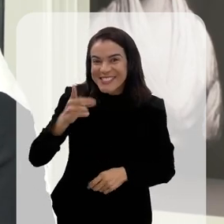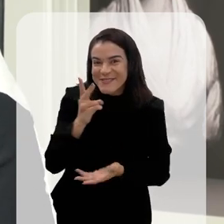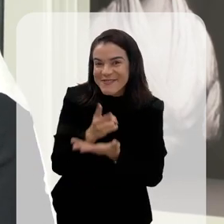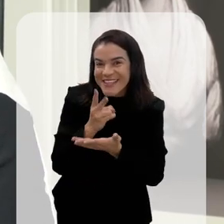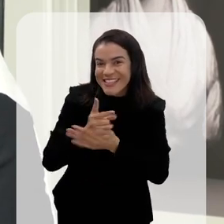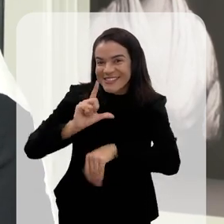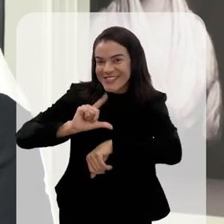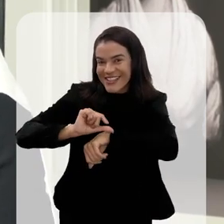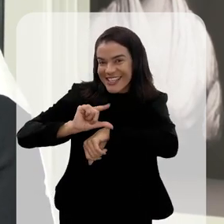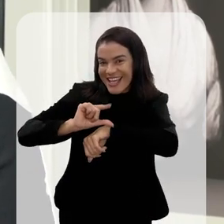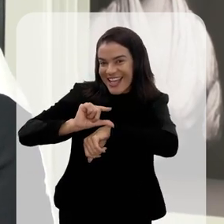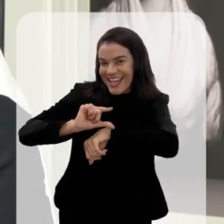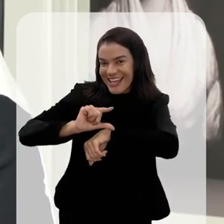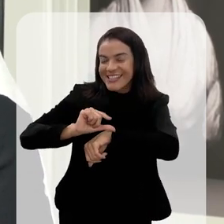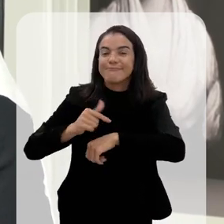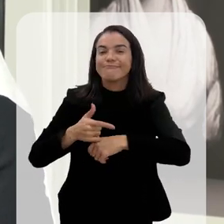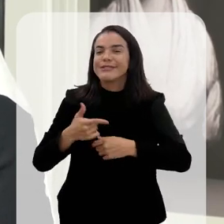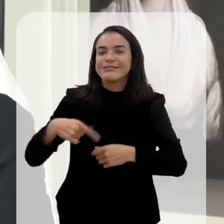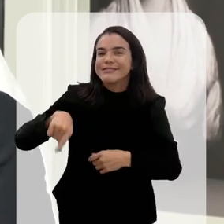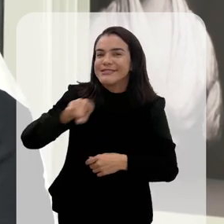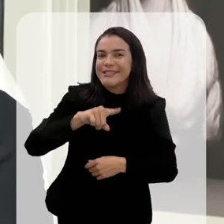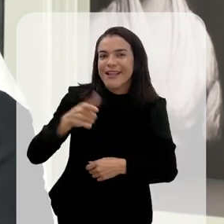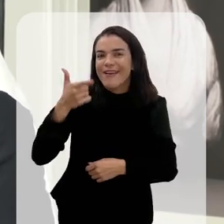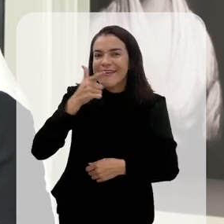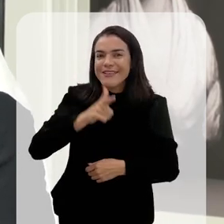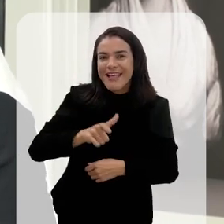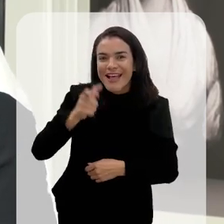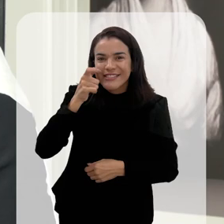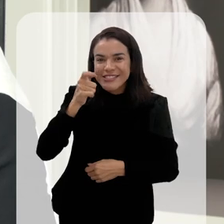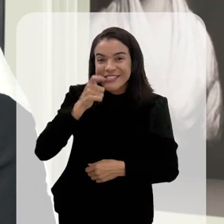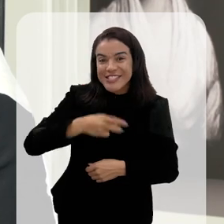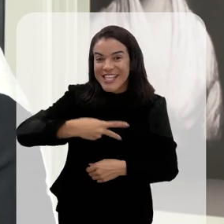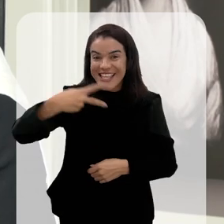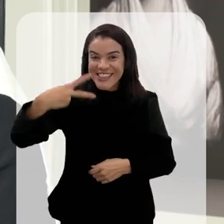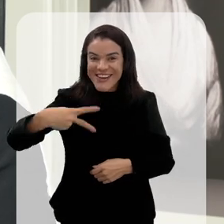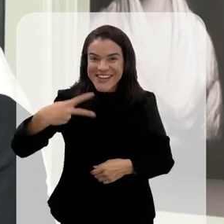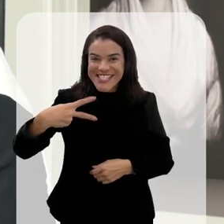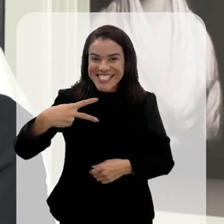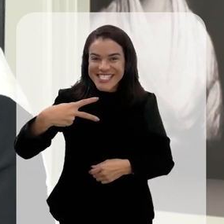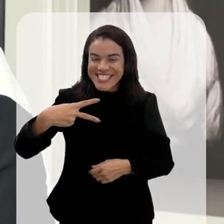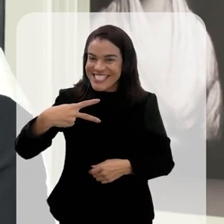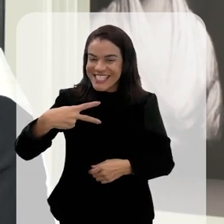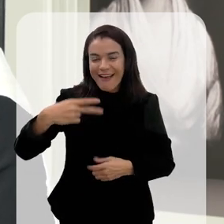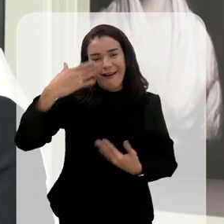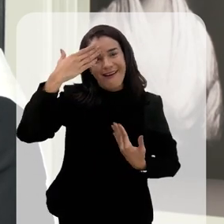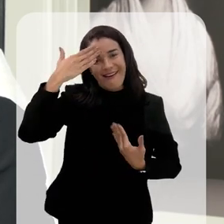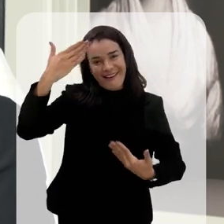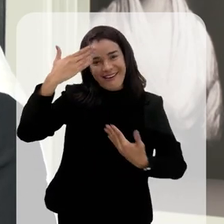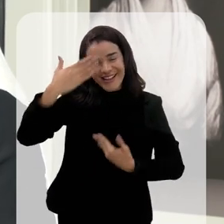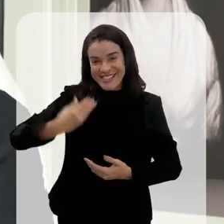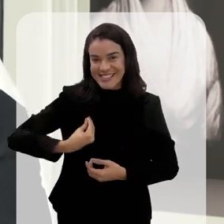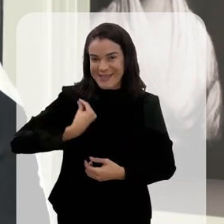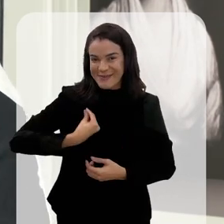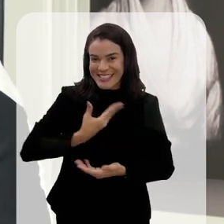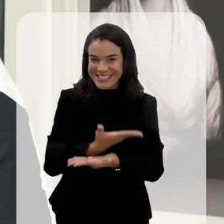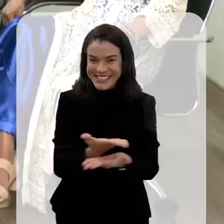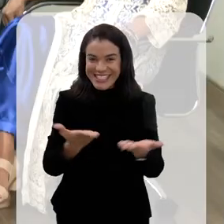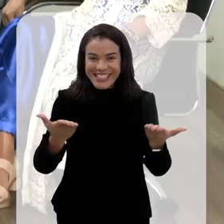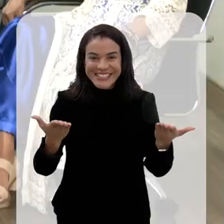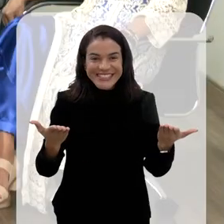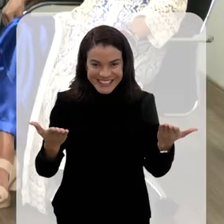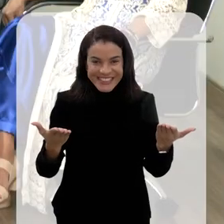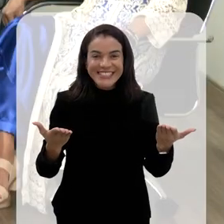espero vocês aqui no mesmo horário para que vocês possam assistir a parte 2. Quero